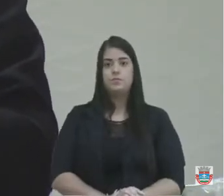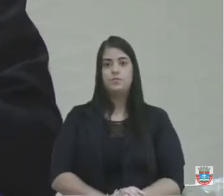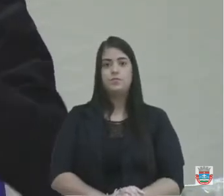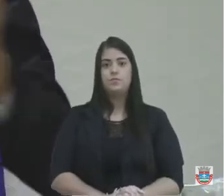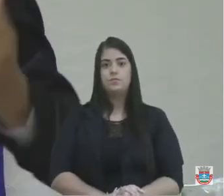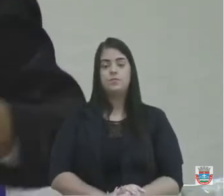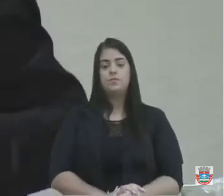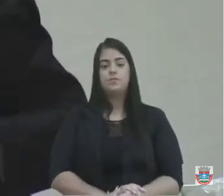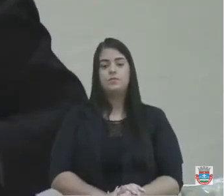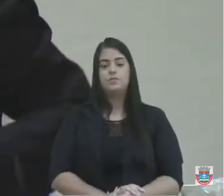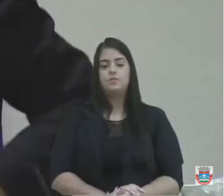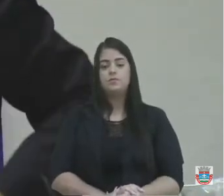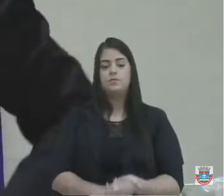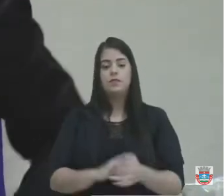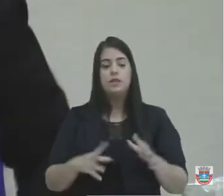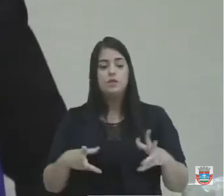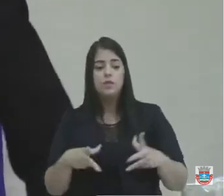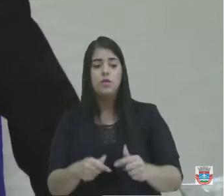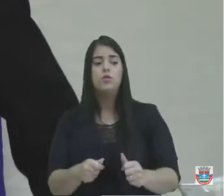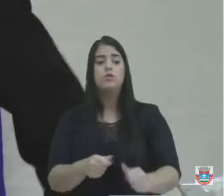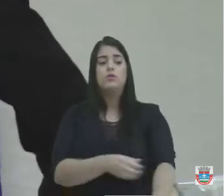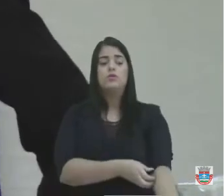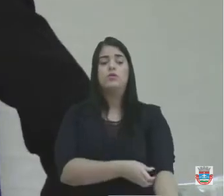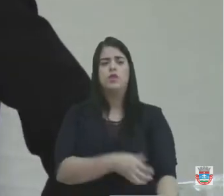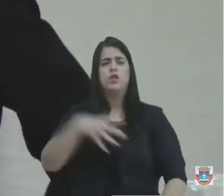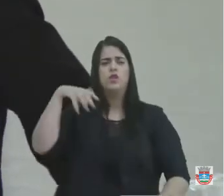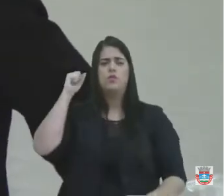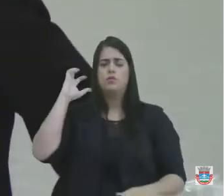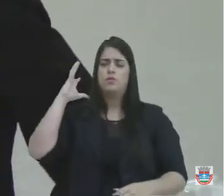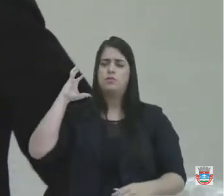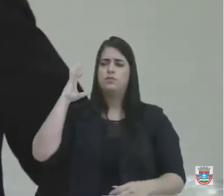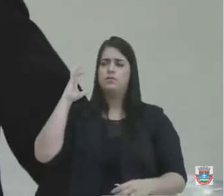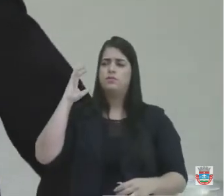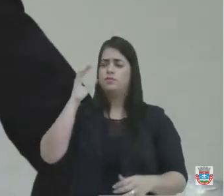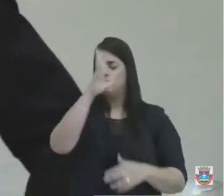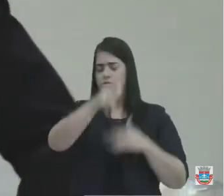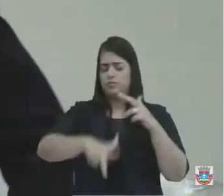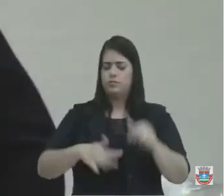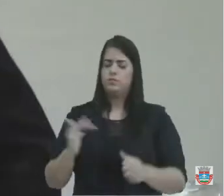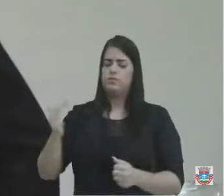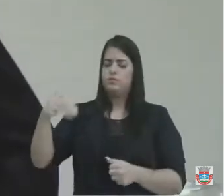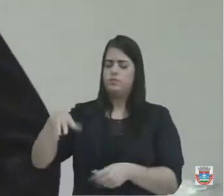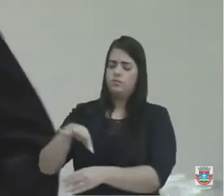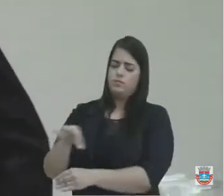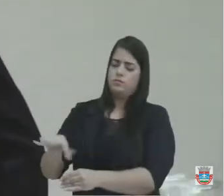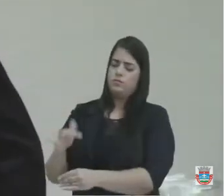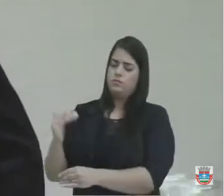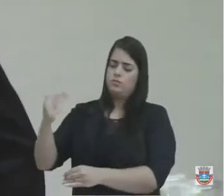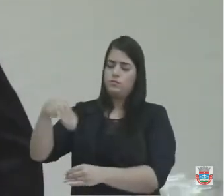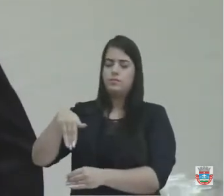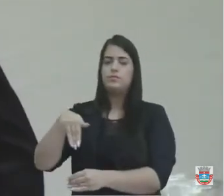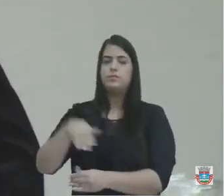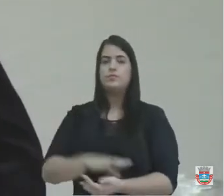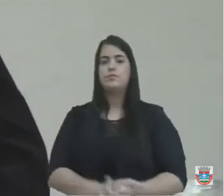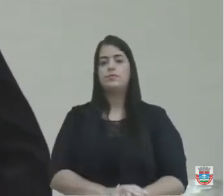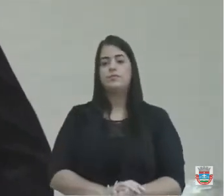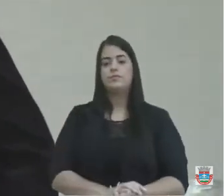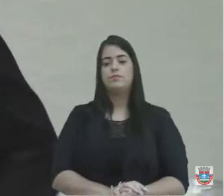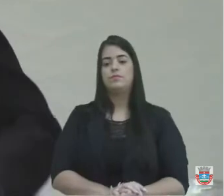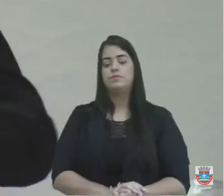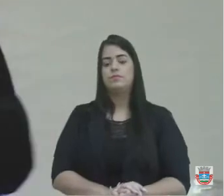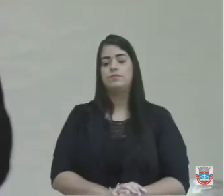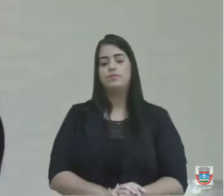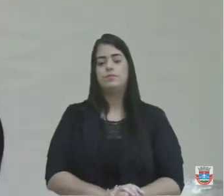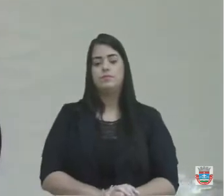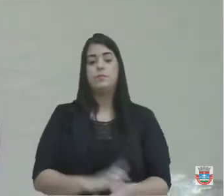então todos que outras São Bento FM Espírito Santo FM é os Jardim do